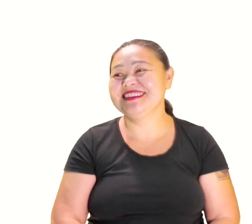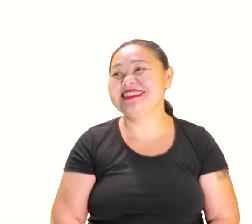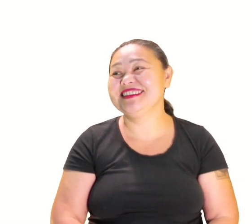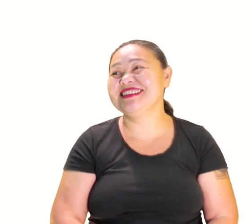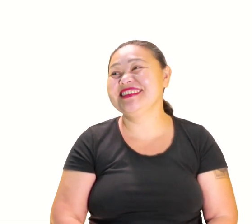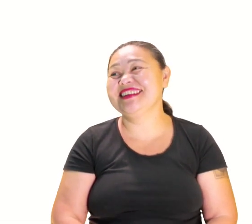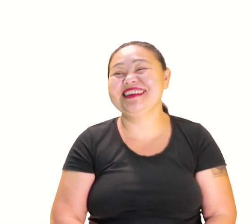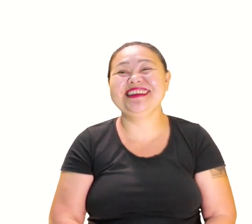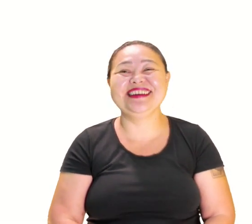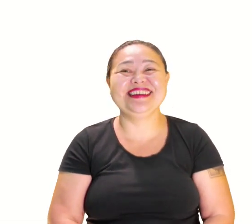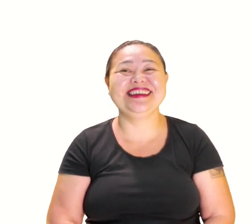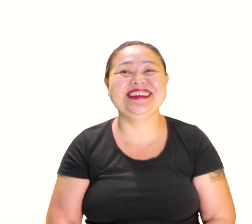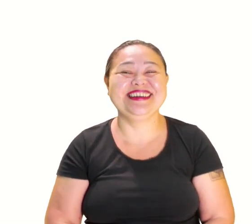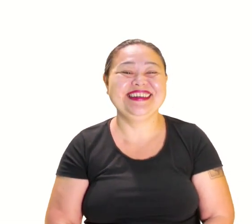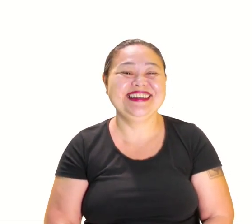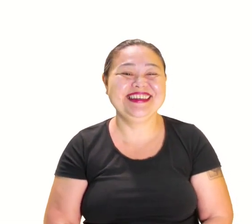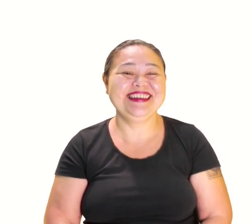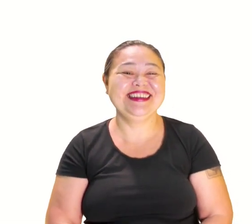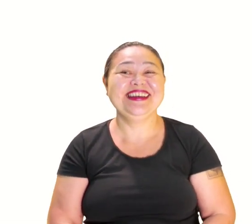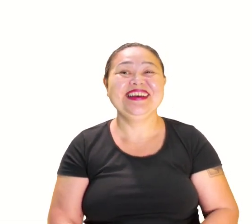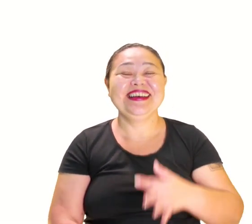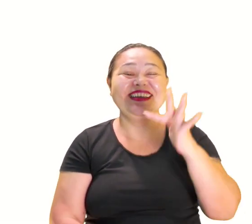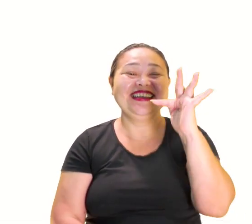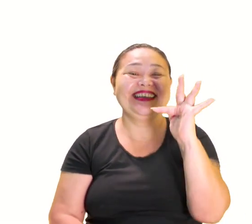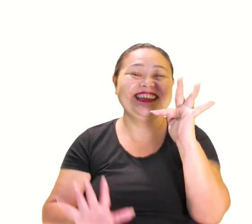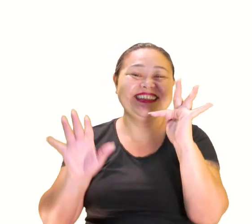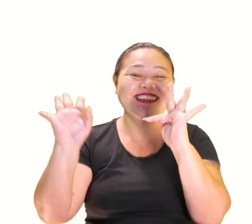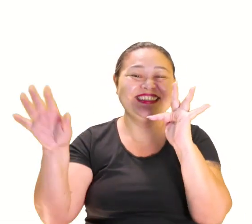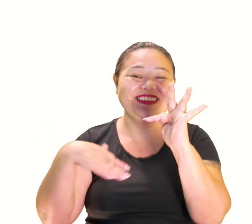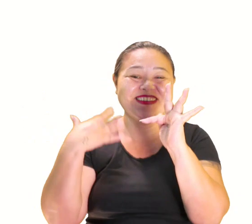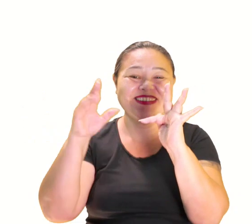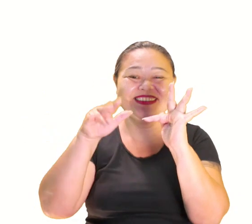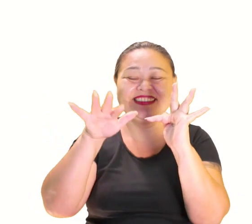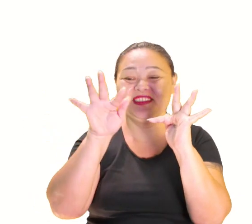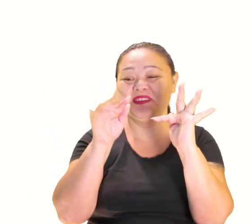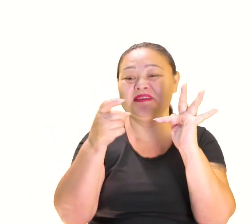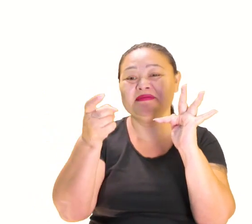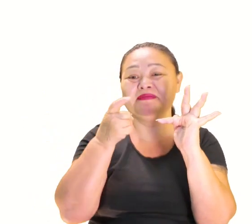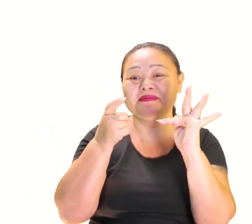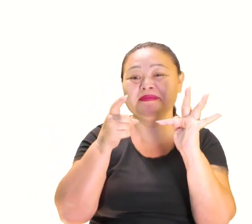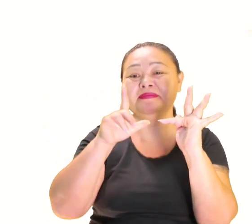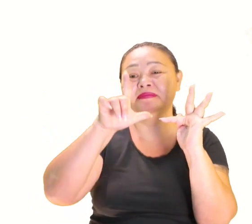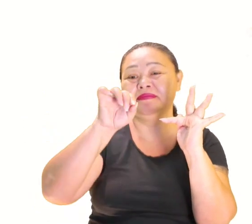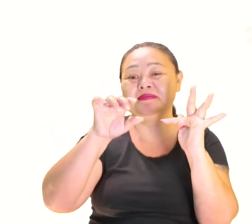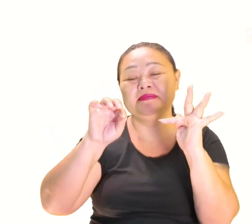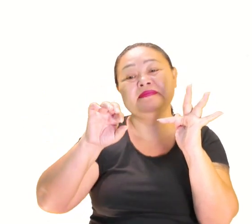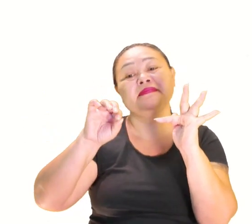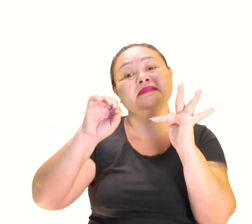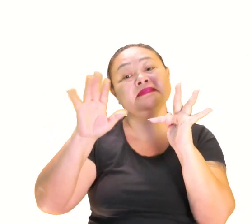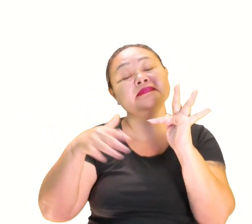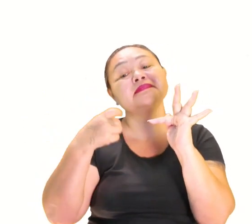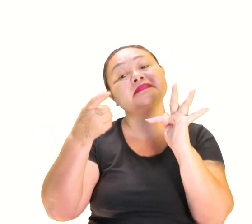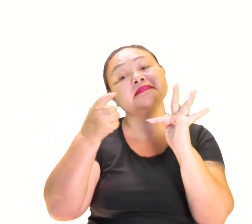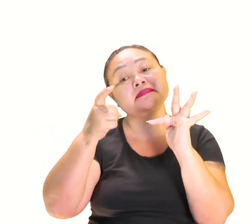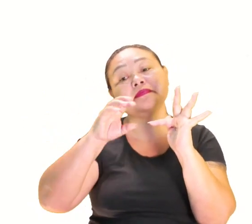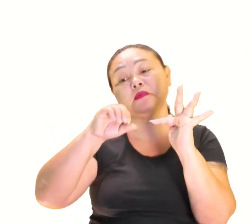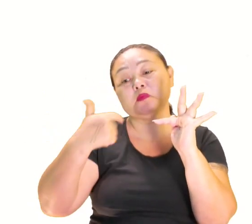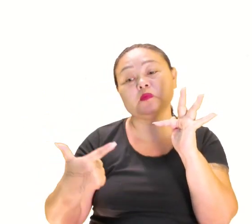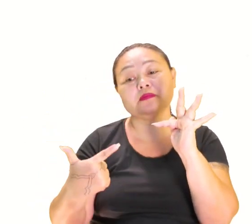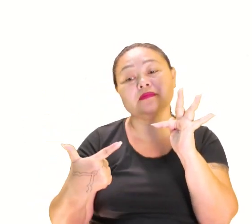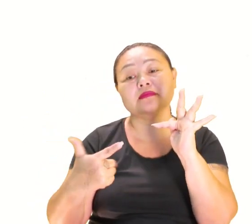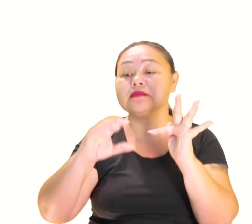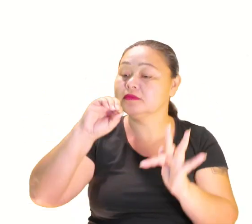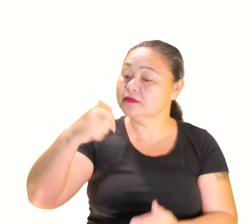apertar. Vai lá, então. Eu sei que a minha função é f de x igual ao log de x na base 0,2, né? Quem